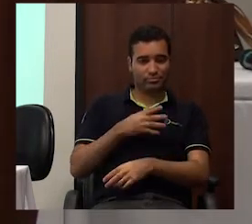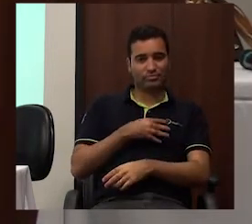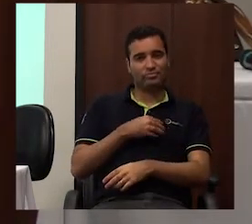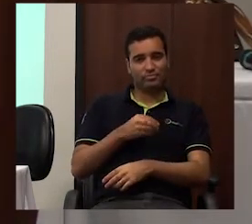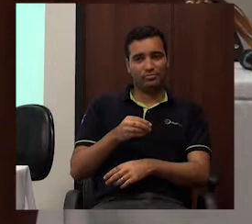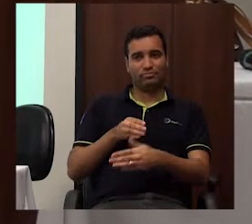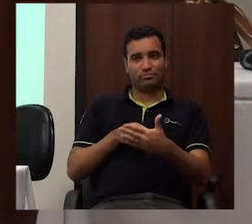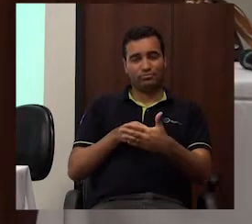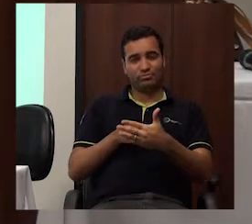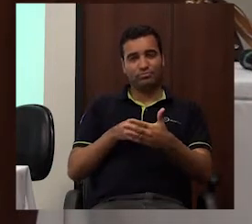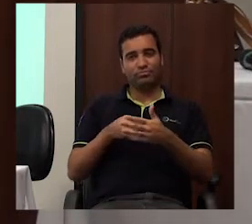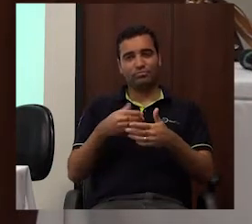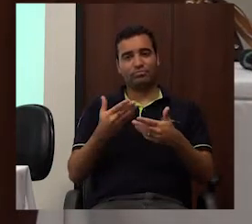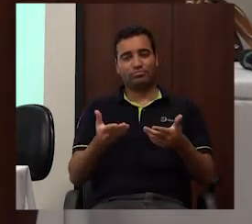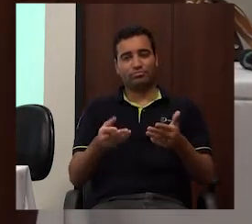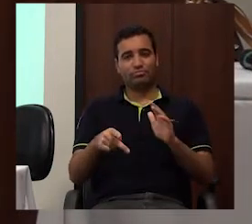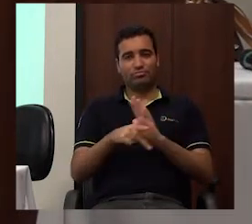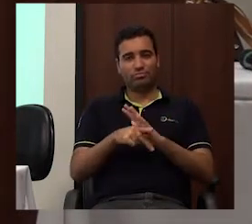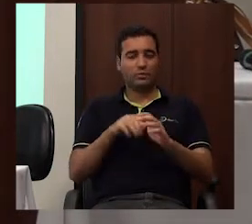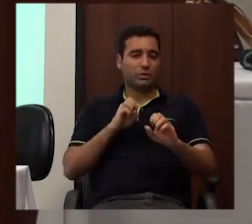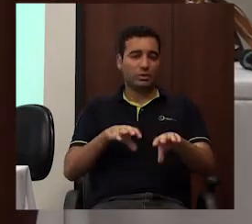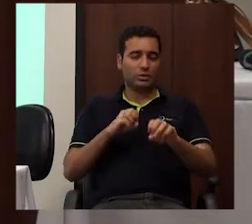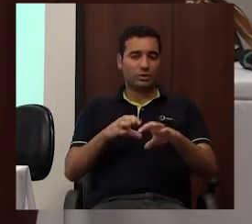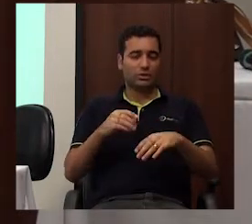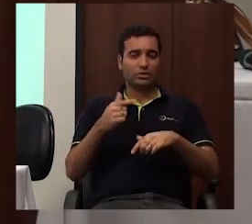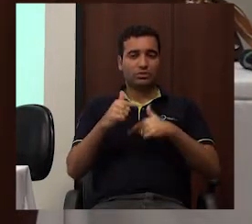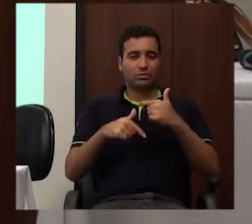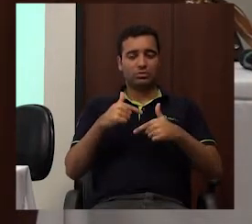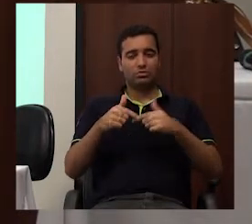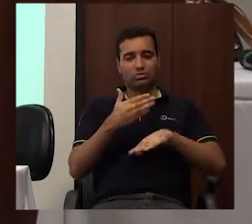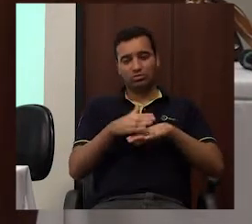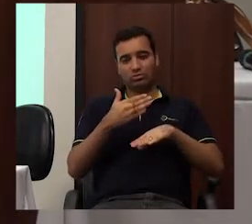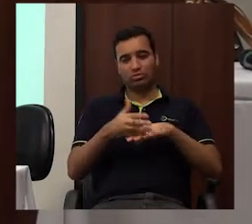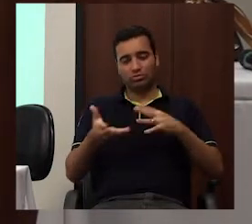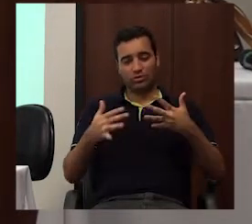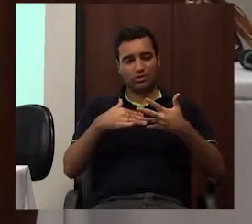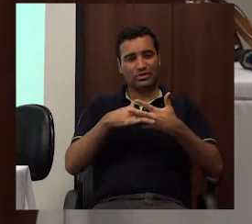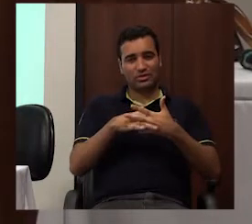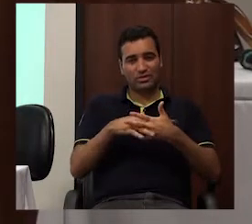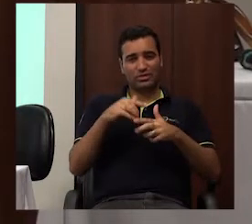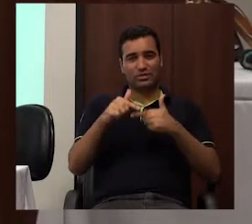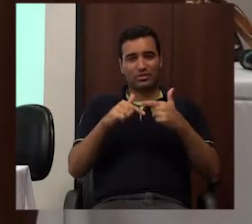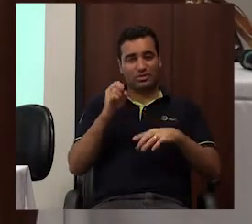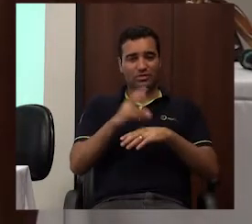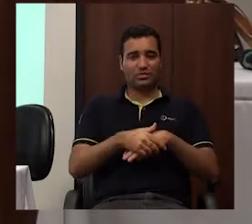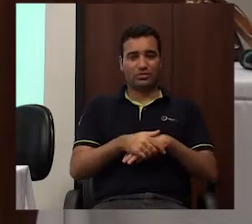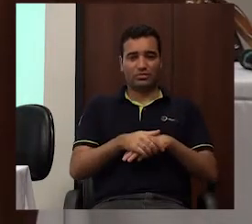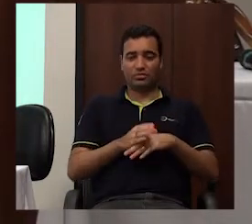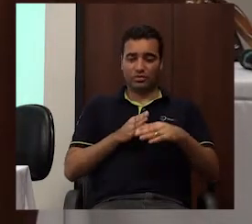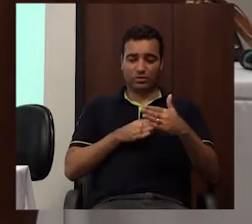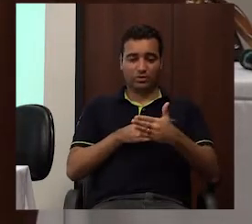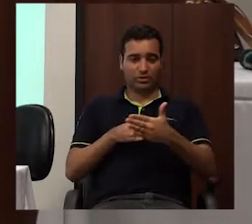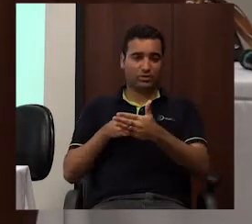suas limitações do que propriamente uma educação para o exercício da cidadania e qualificação para o trabalho, dentro das limitações de